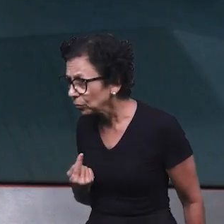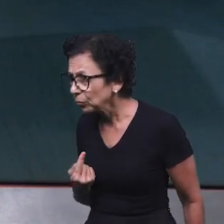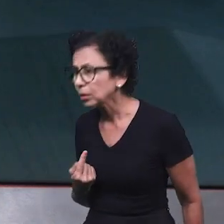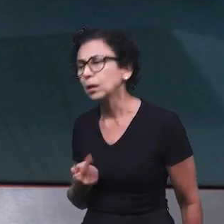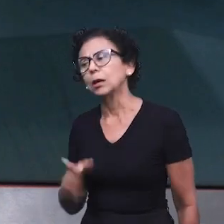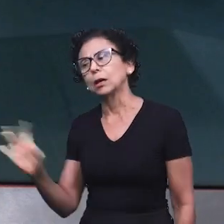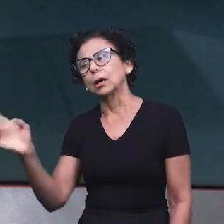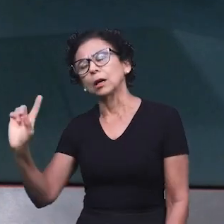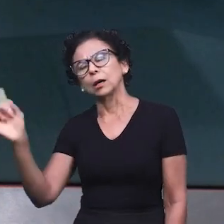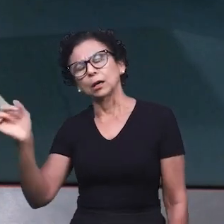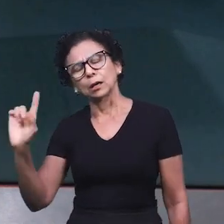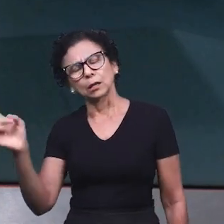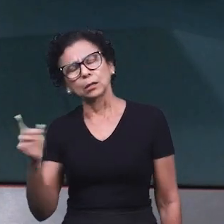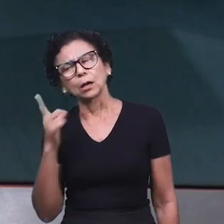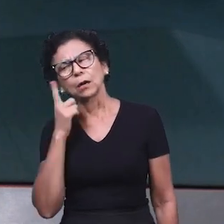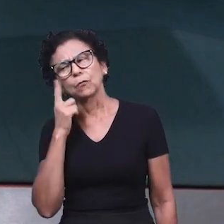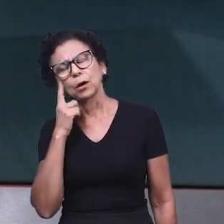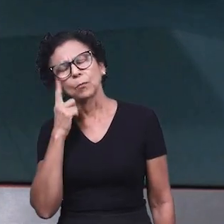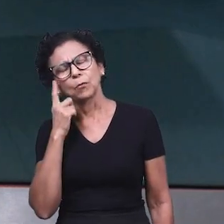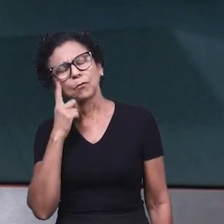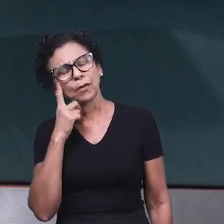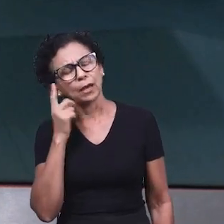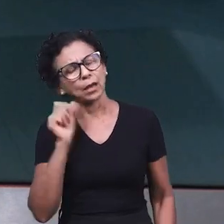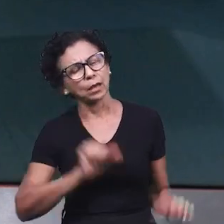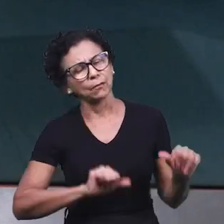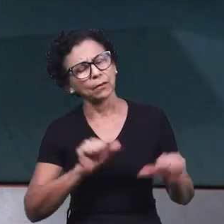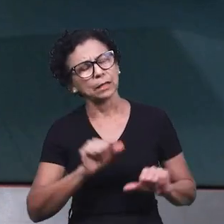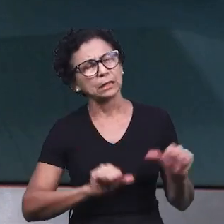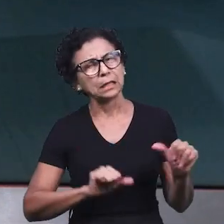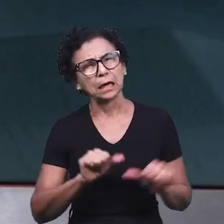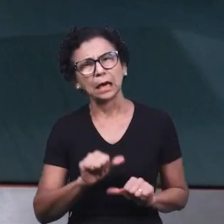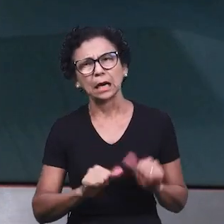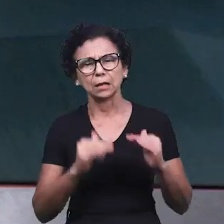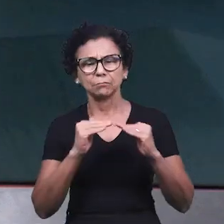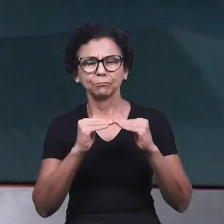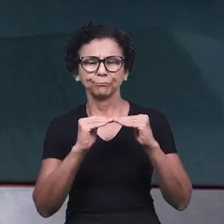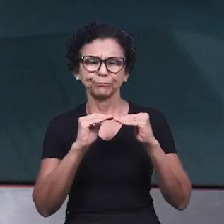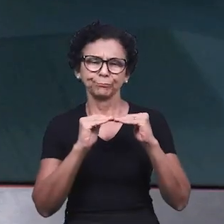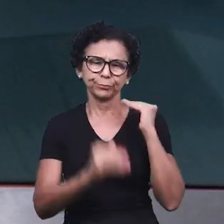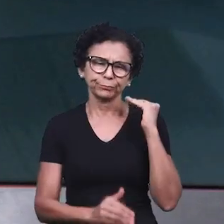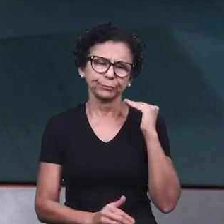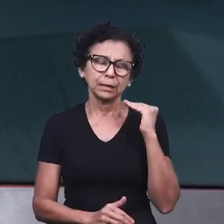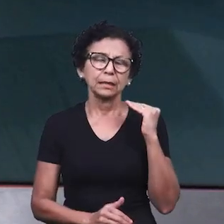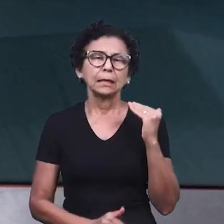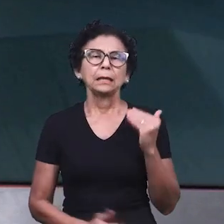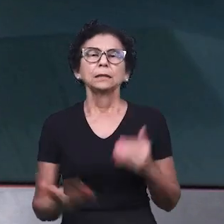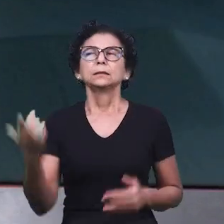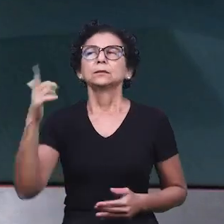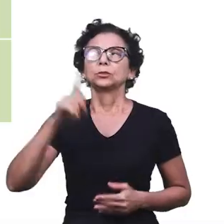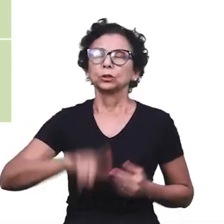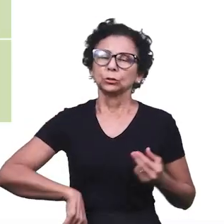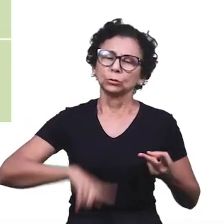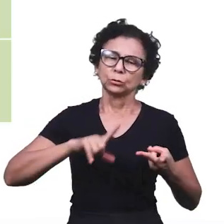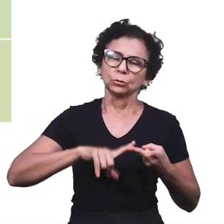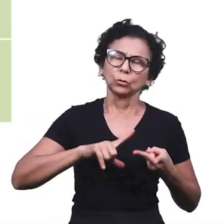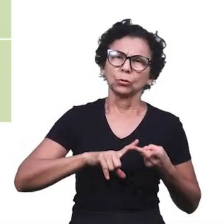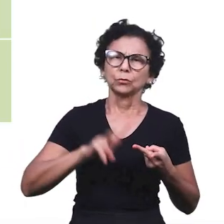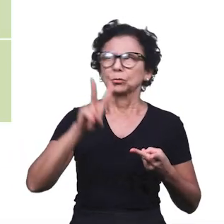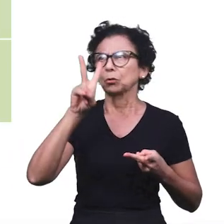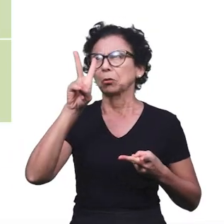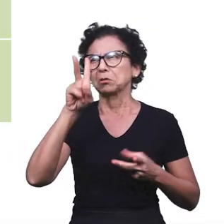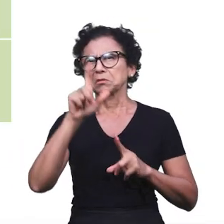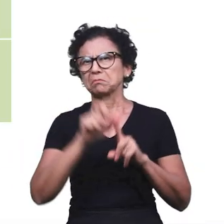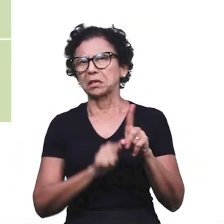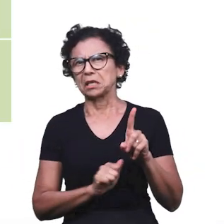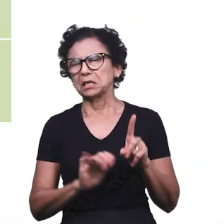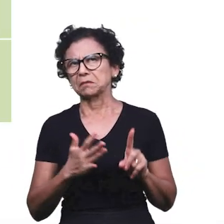Não, vamos rever isso, e aí não chegou-se a acordo. Aí veio uma segunda tentativa,